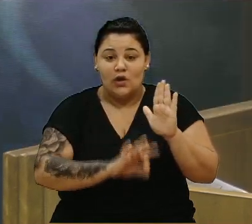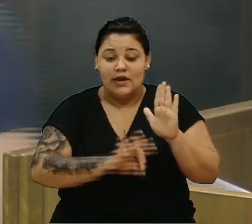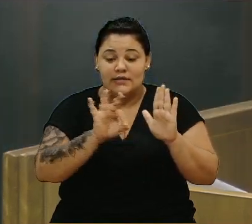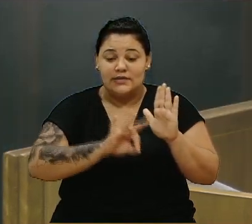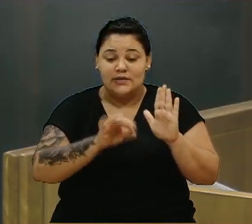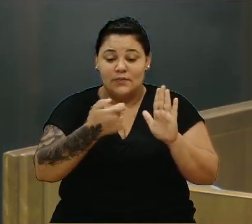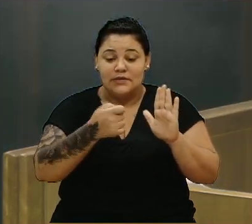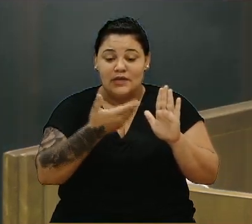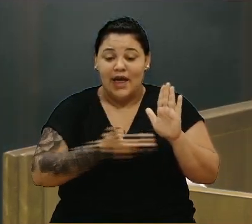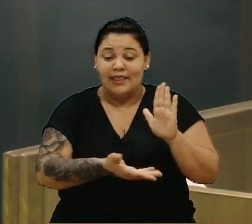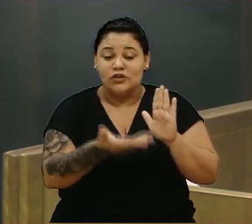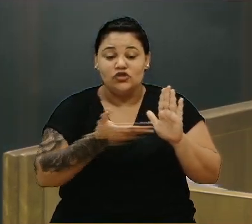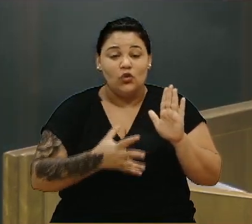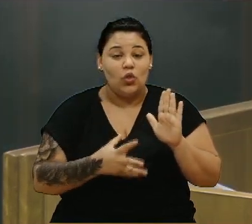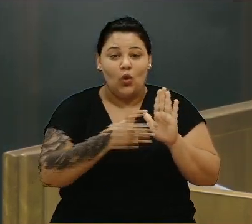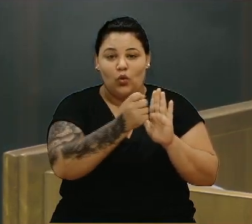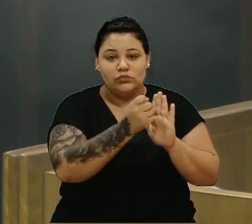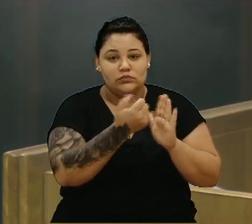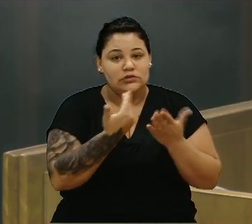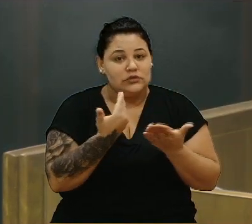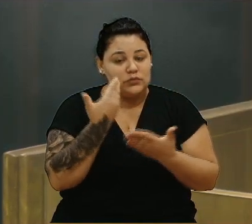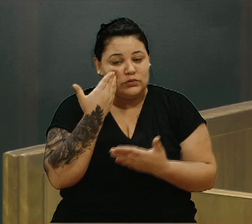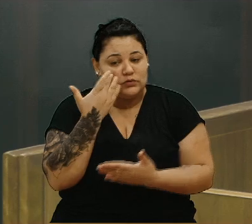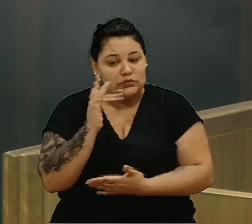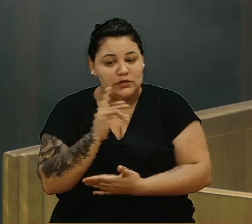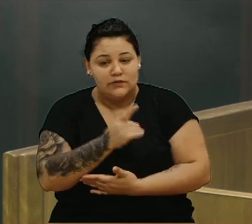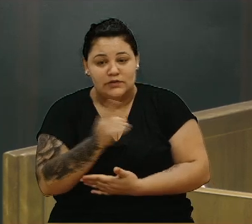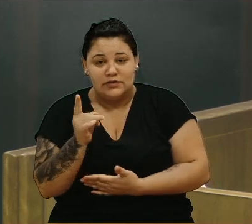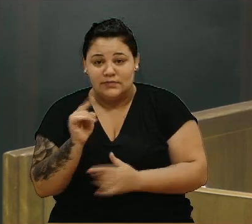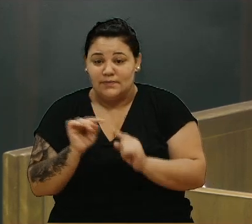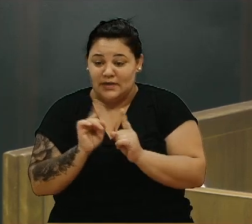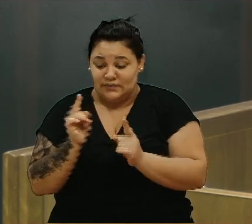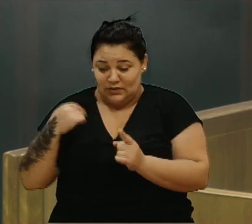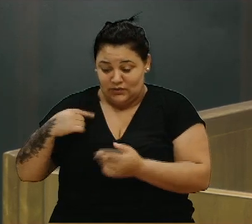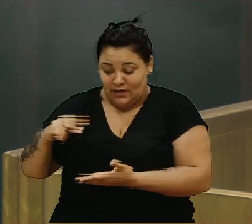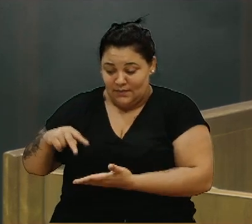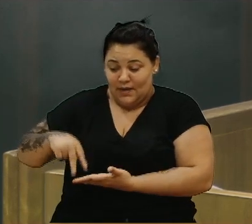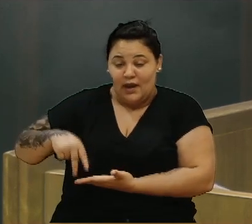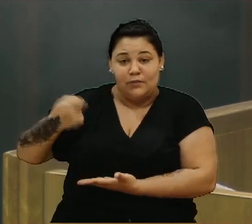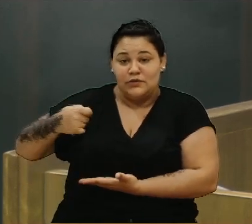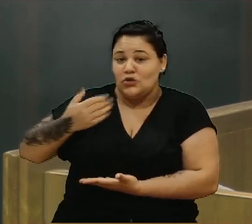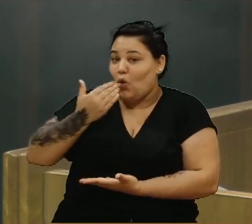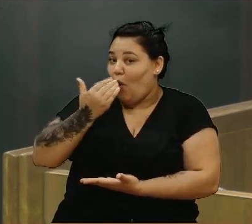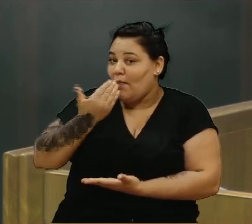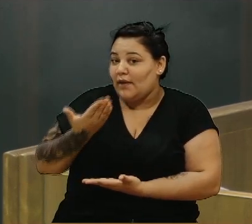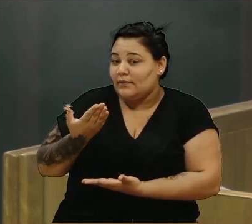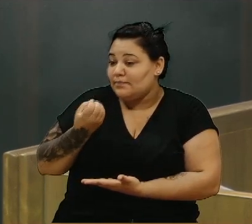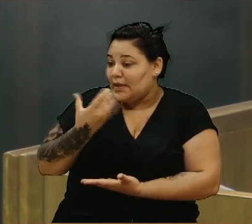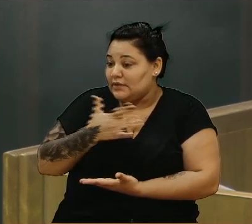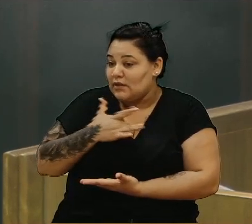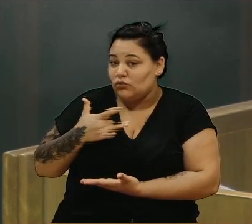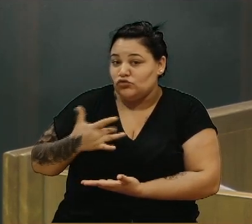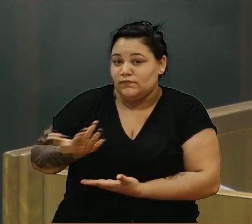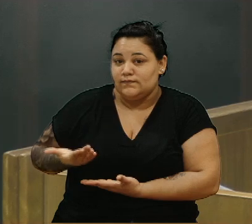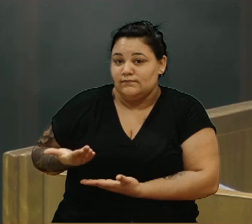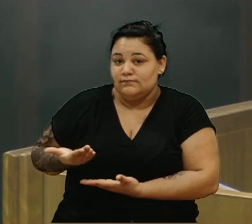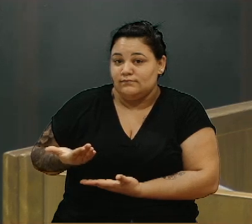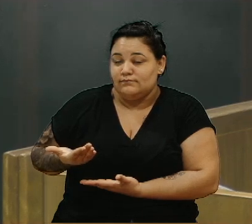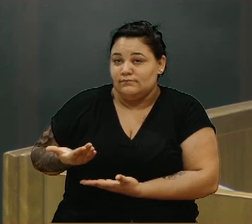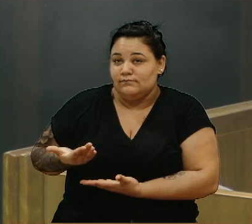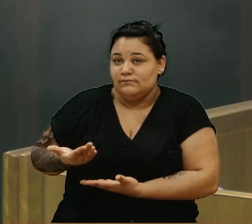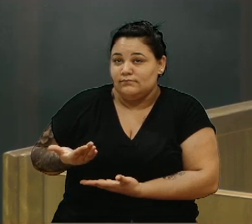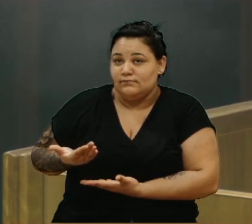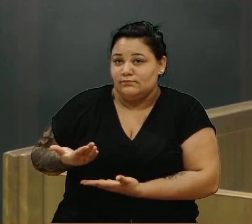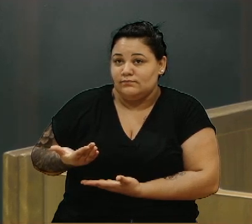não sei os senhores, mas eu, para estar aqui hoje, eu preciso me alimentar. Eu preciso estar bem de saúde.